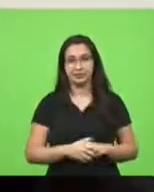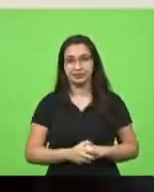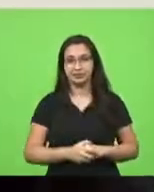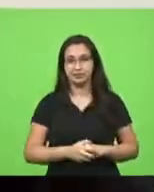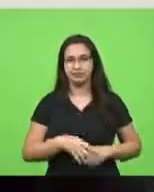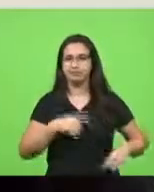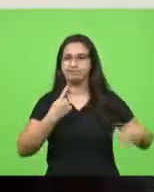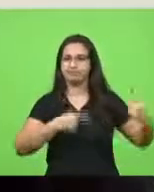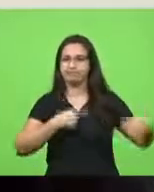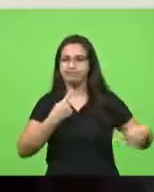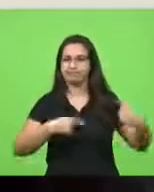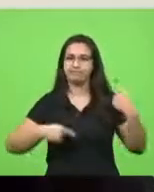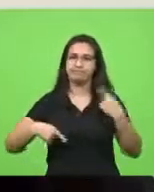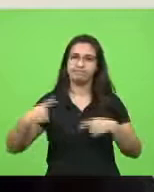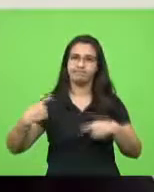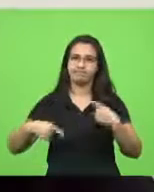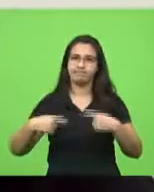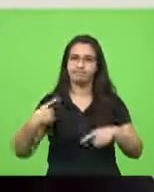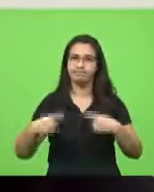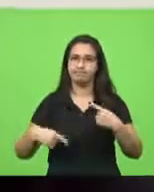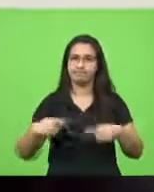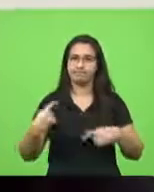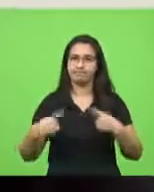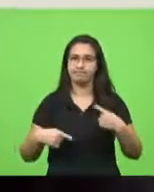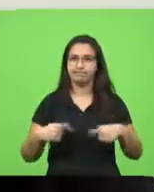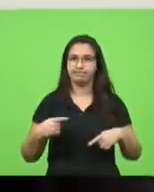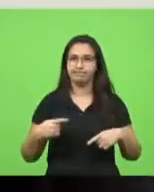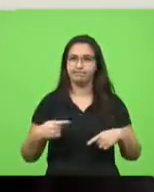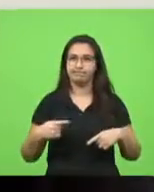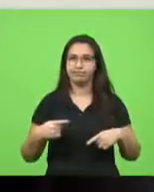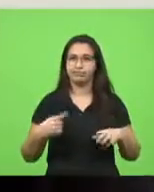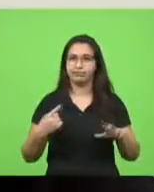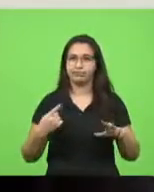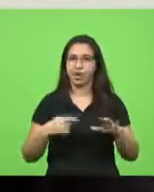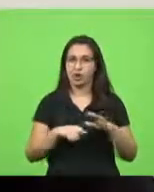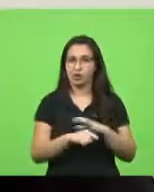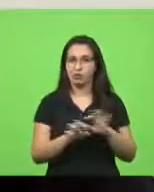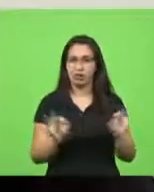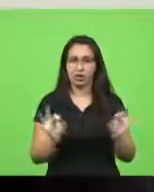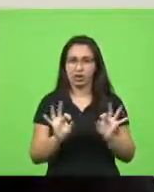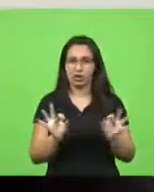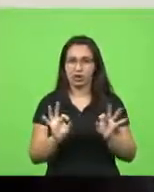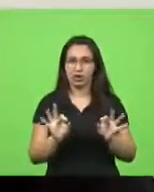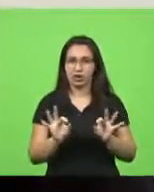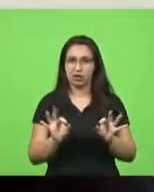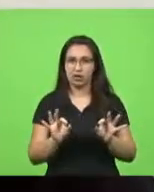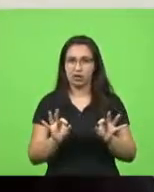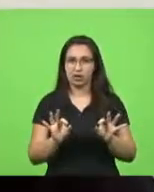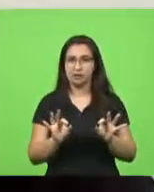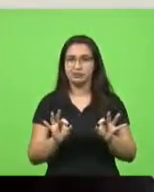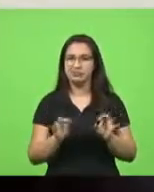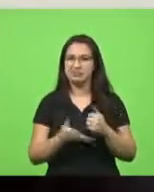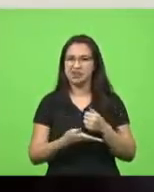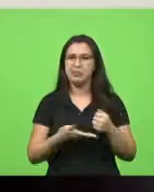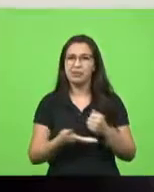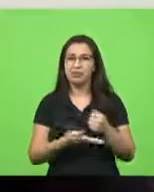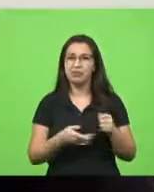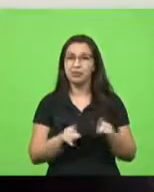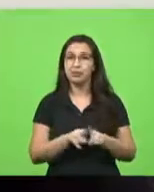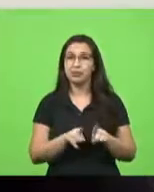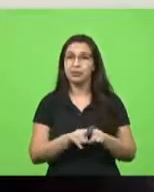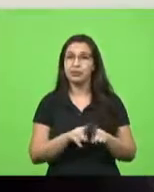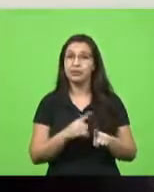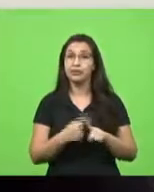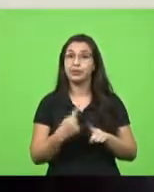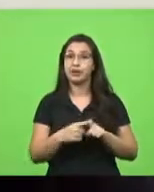debate, eu diria, não tão profundo naquele momento, Tanto é que esta matéria não estava